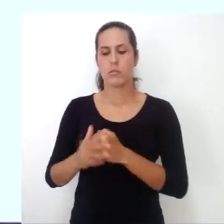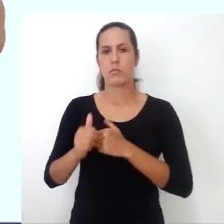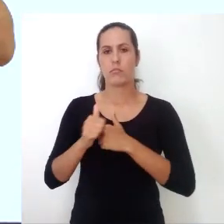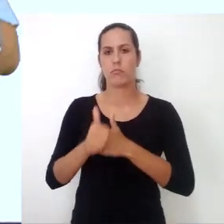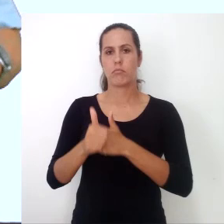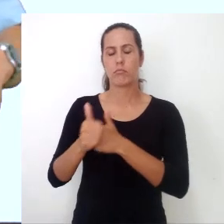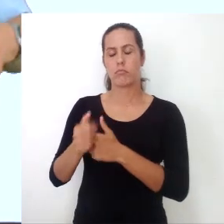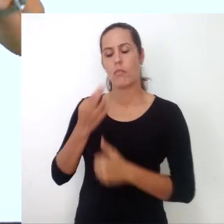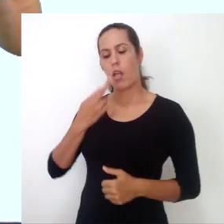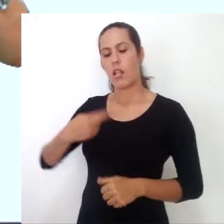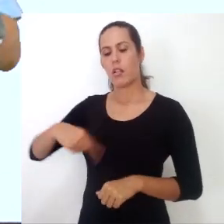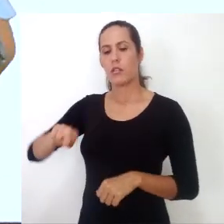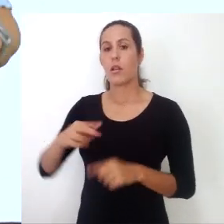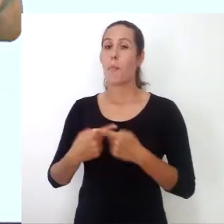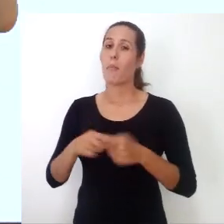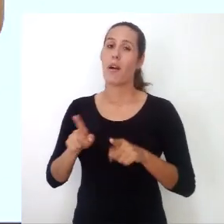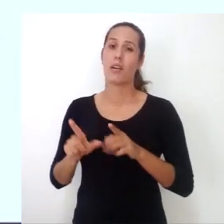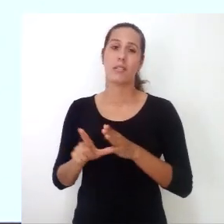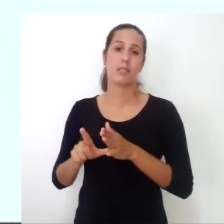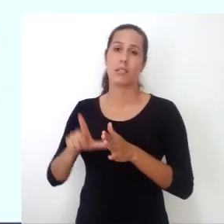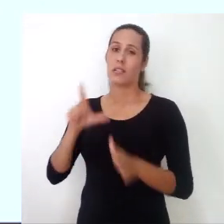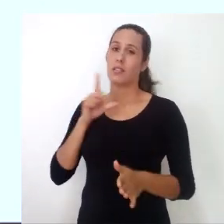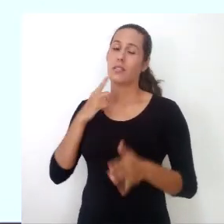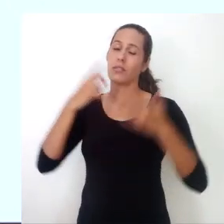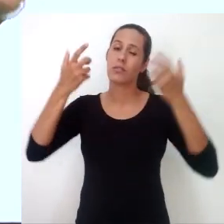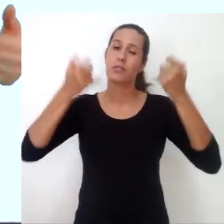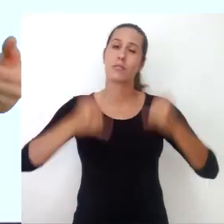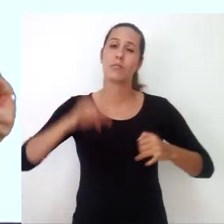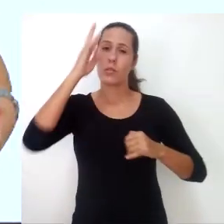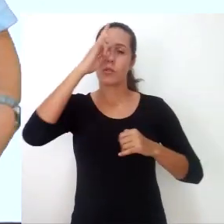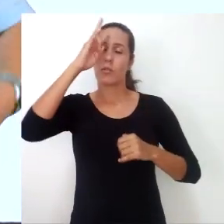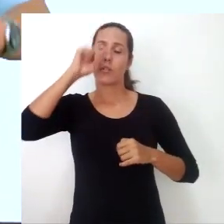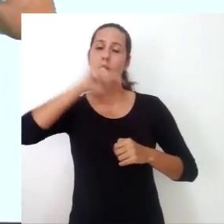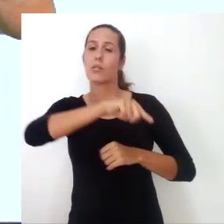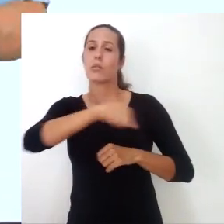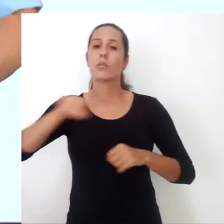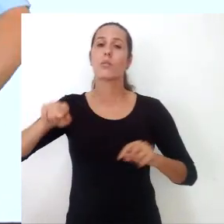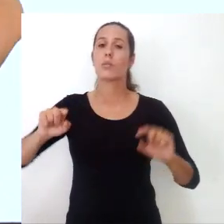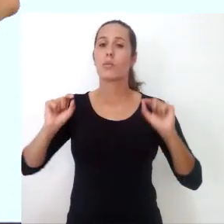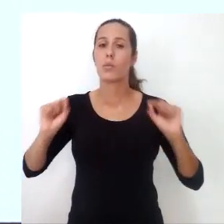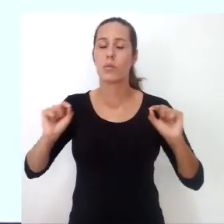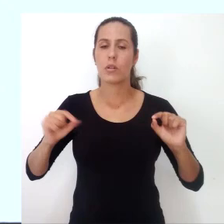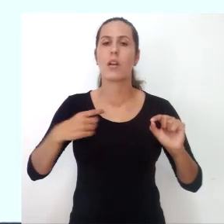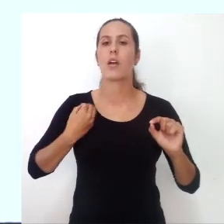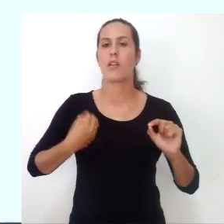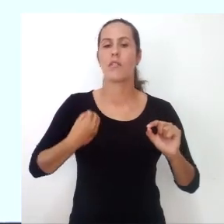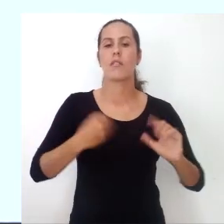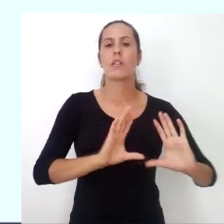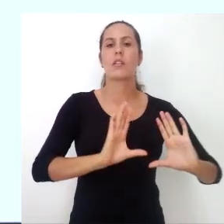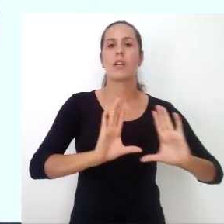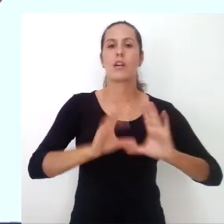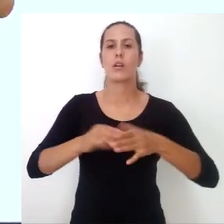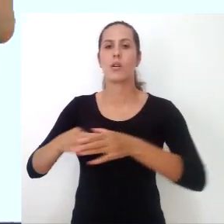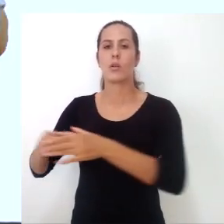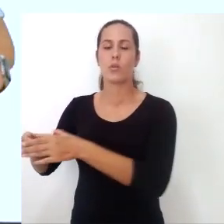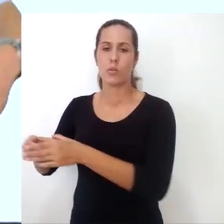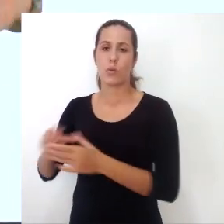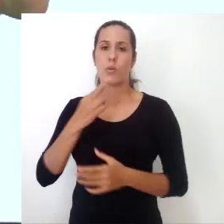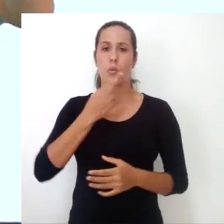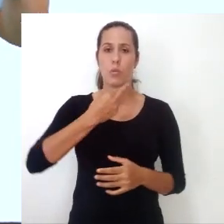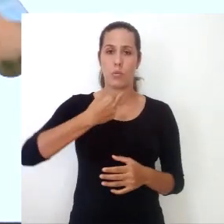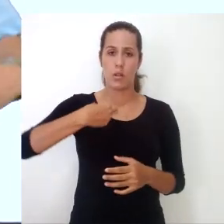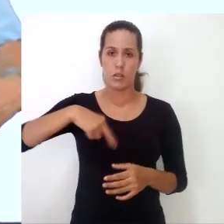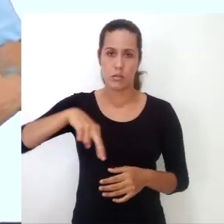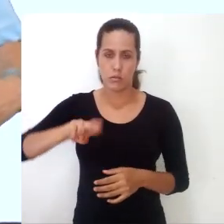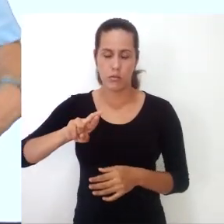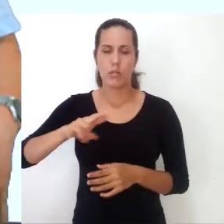religiosa. Mas, ratifico, volto aqui, lembro a vocês que existem, claro, vários grupos religiosos que